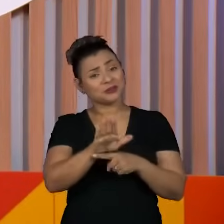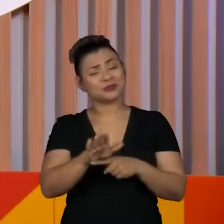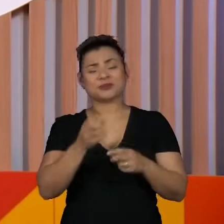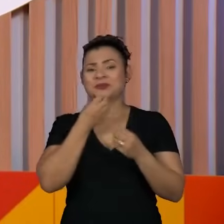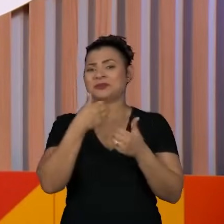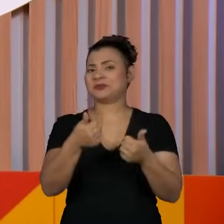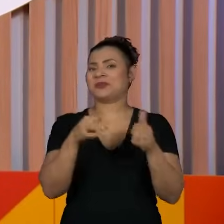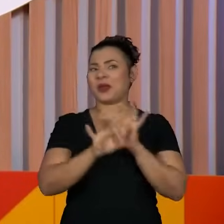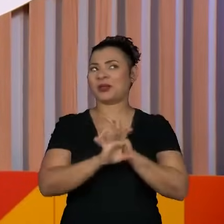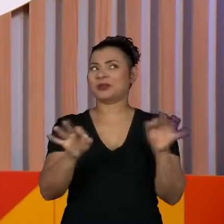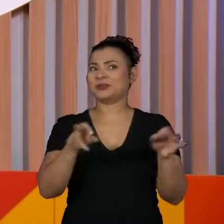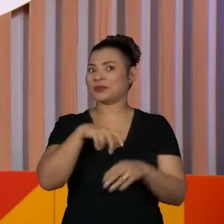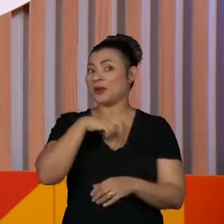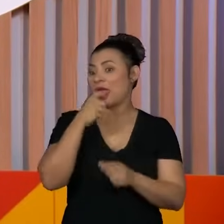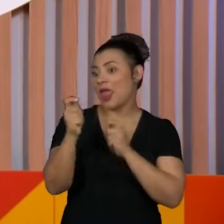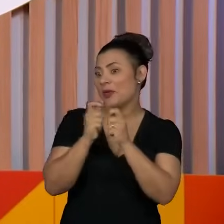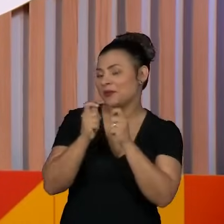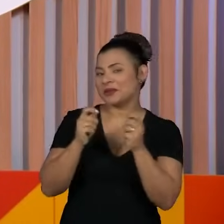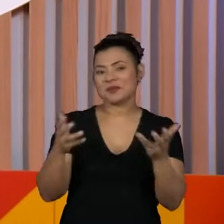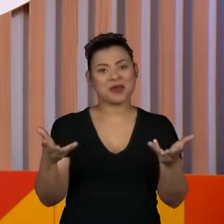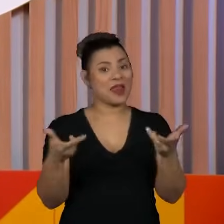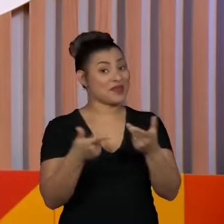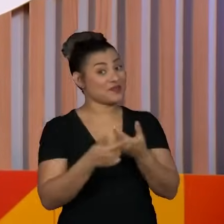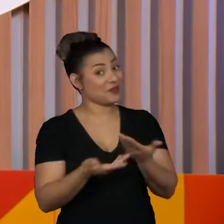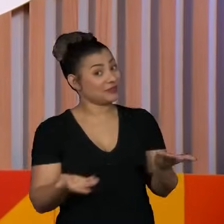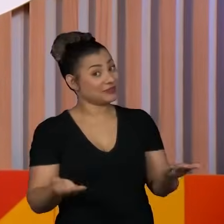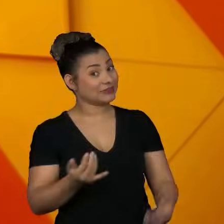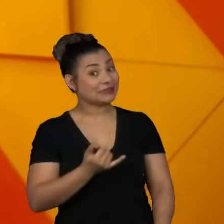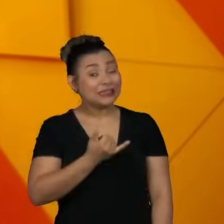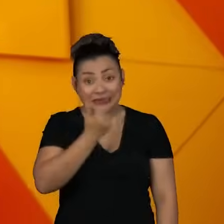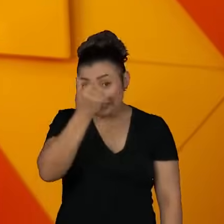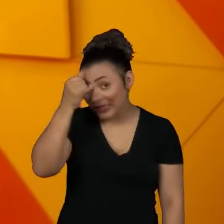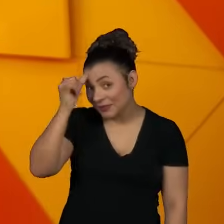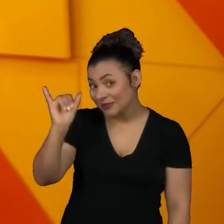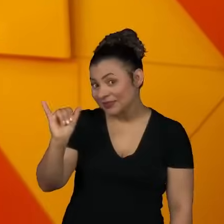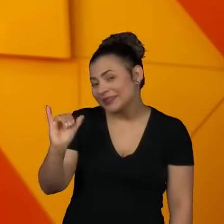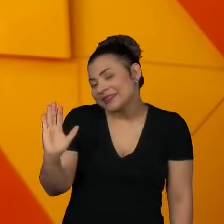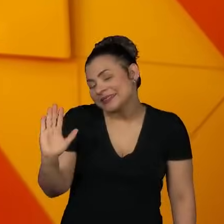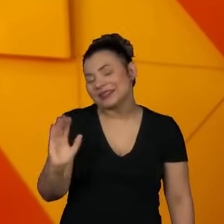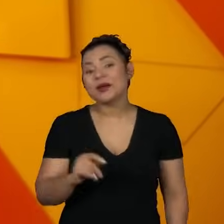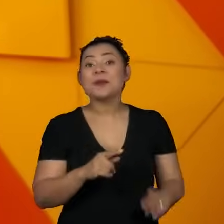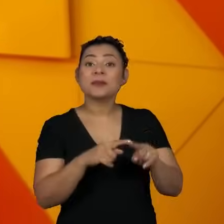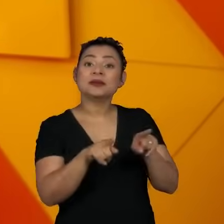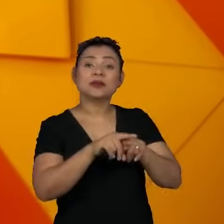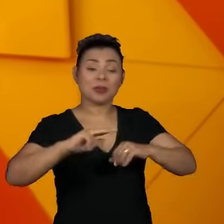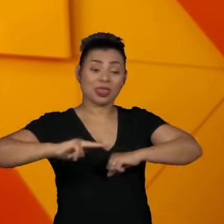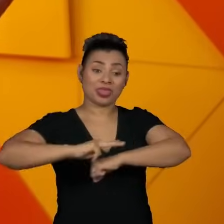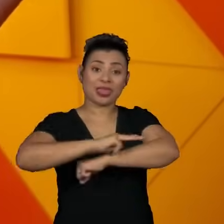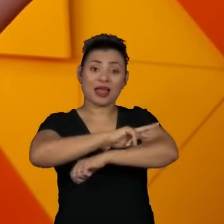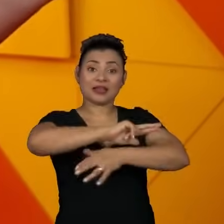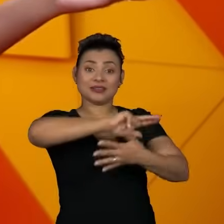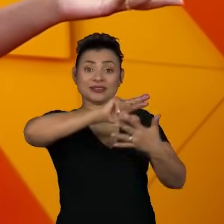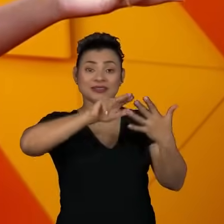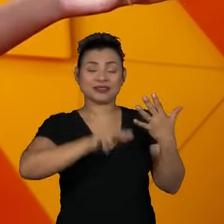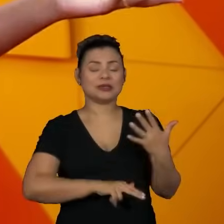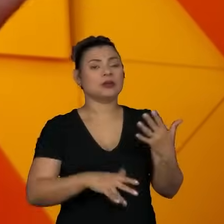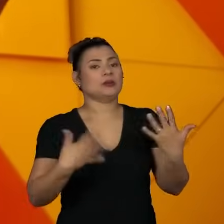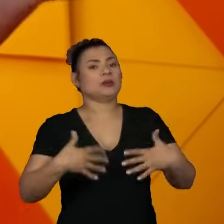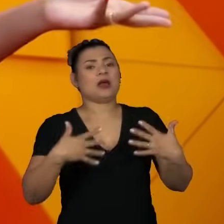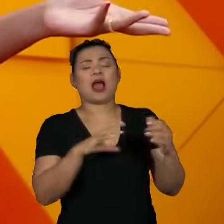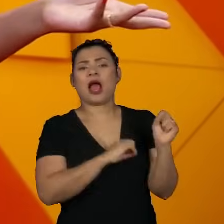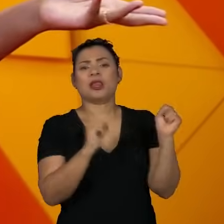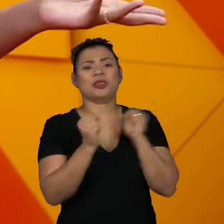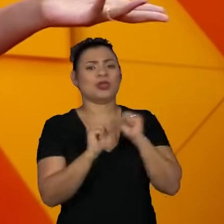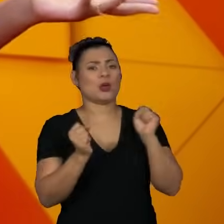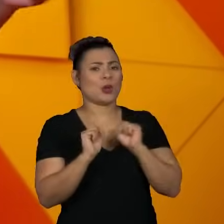ele e a reportagem ficou maravilhosa. Renan, olha que loucura, os répteis, eu achei maravilhosos, eu